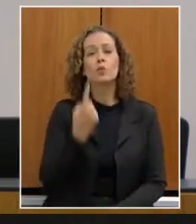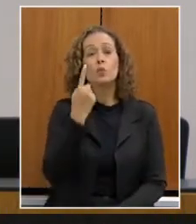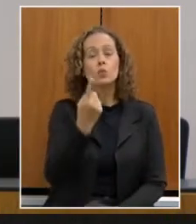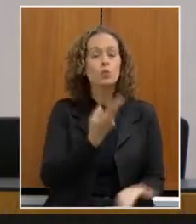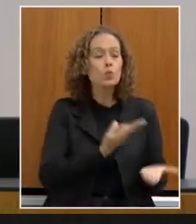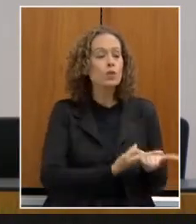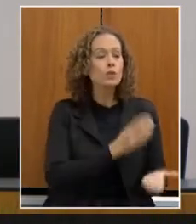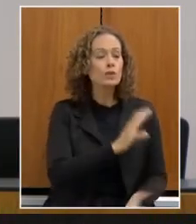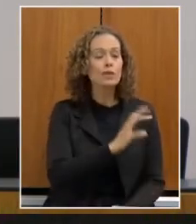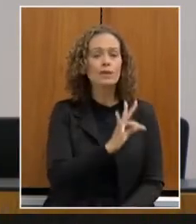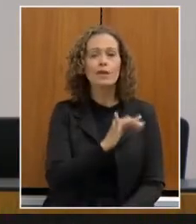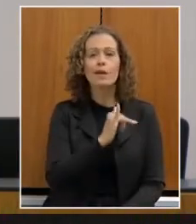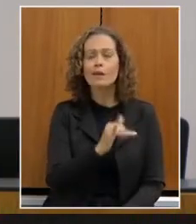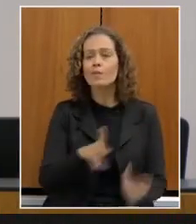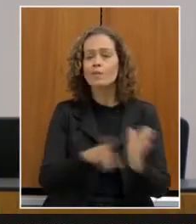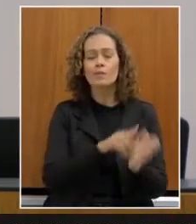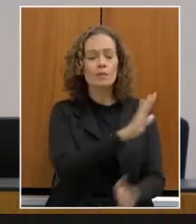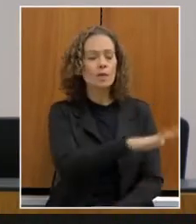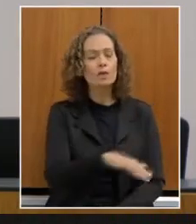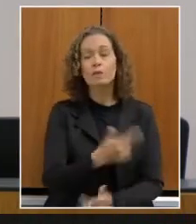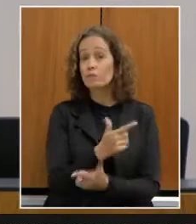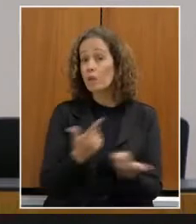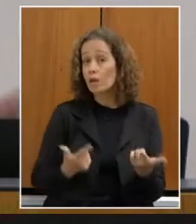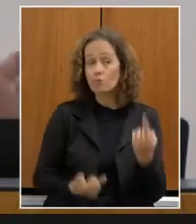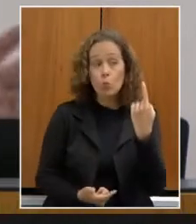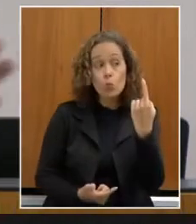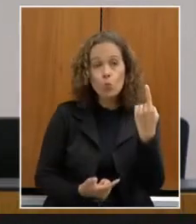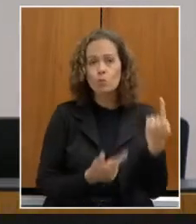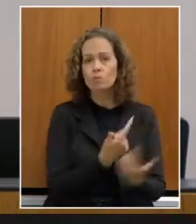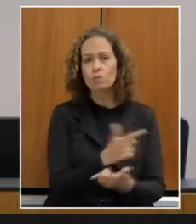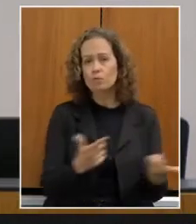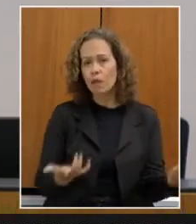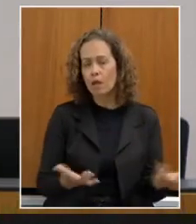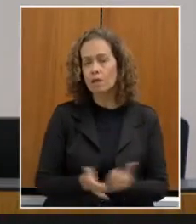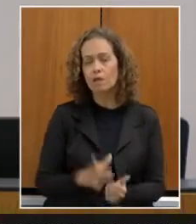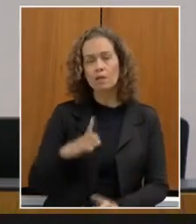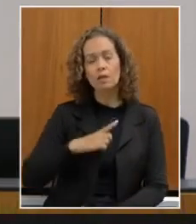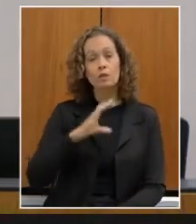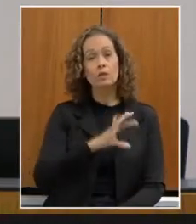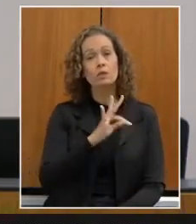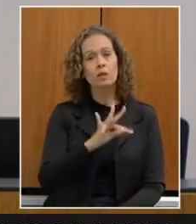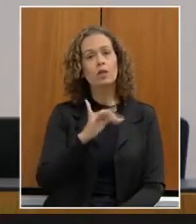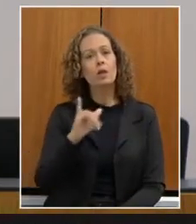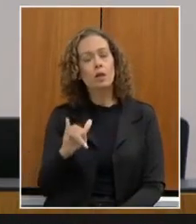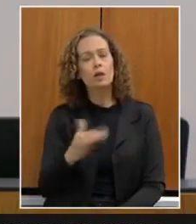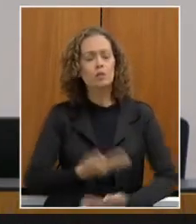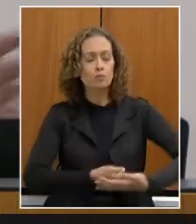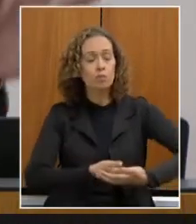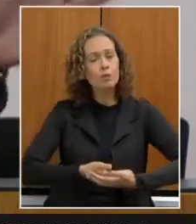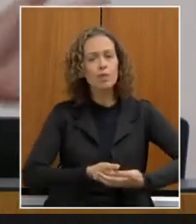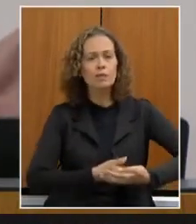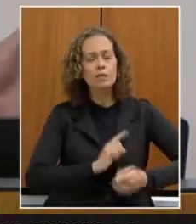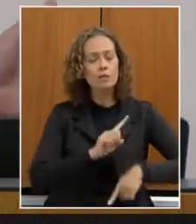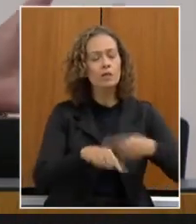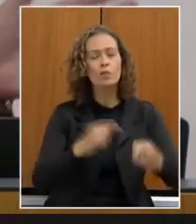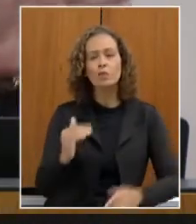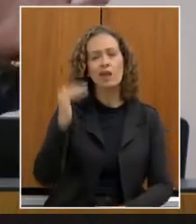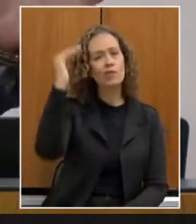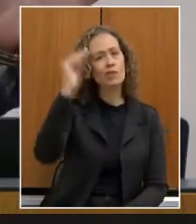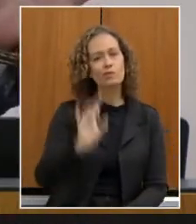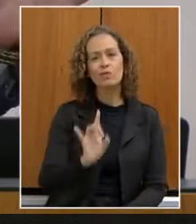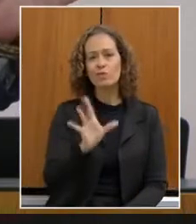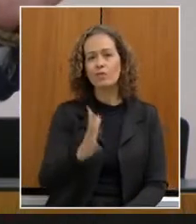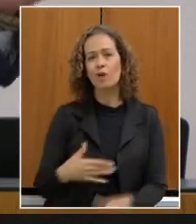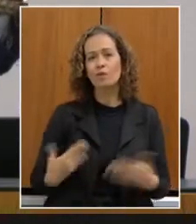CTI pediátrico. Nenhum leito. Nós temos os leitos de CTI neonatal, são os bebezinhos e depois adultos. Então,